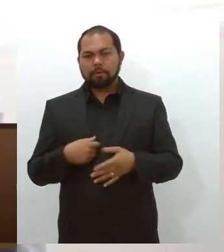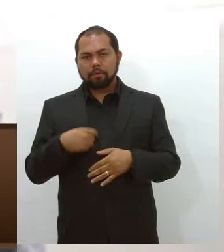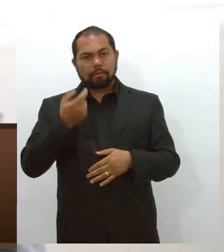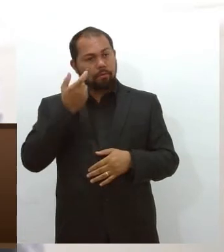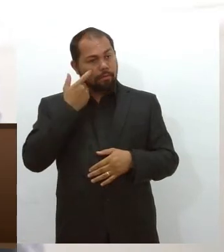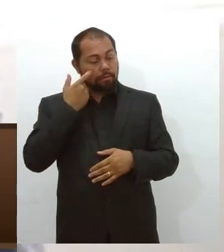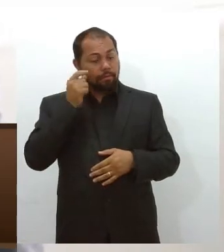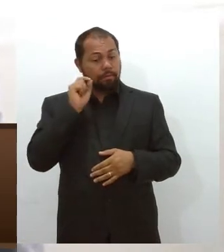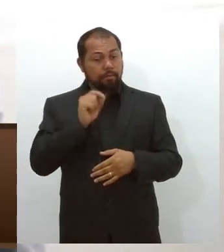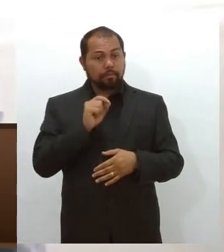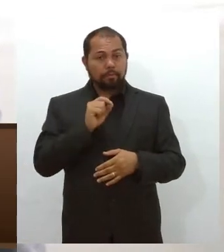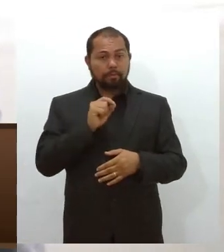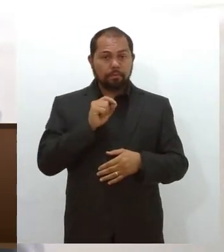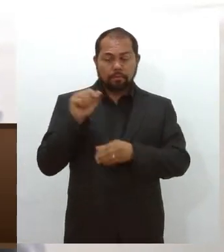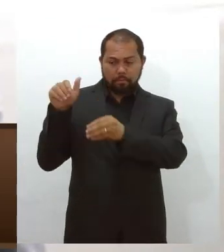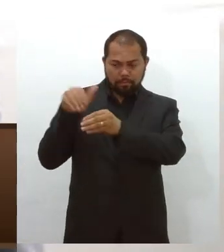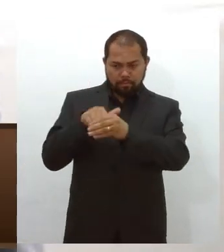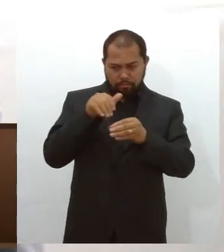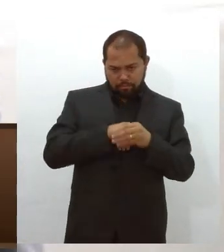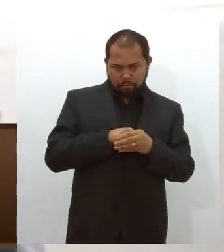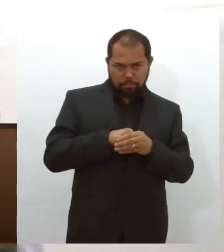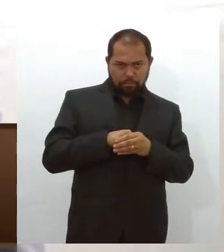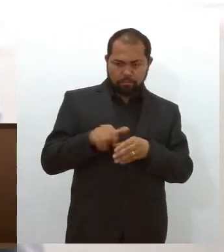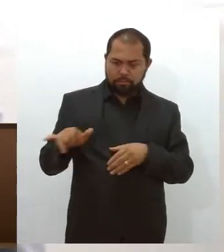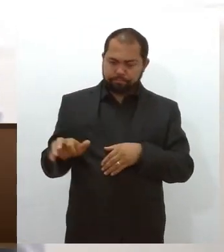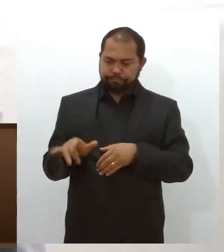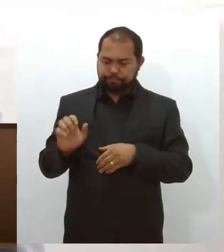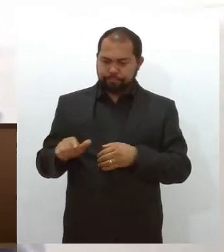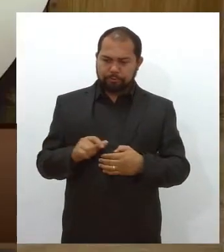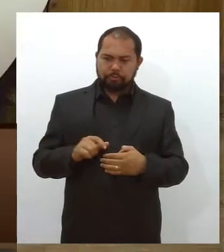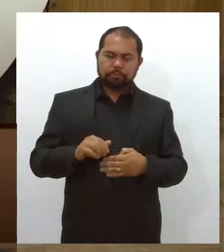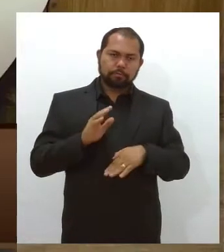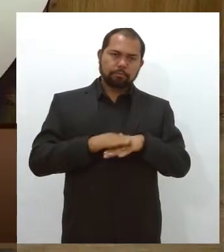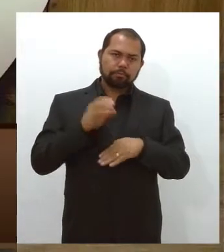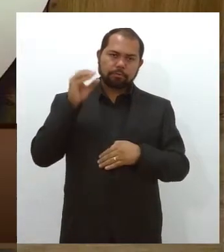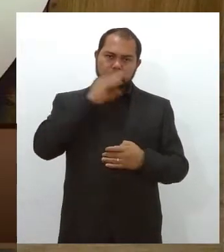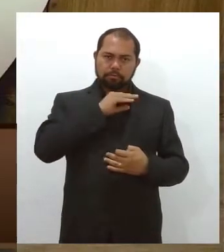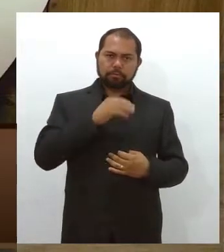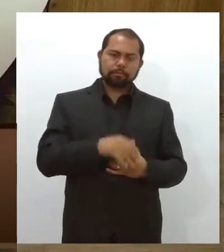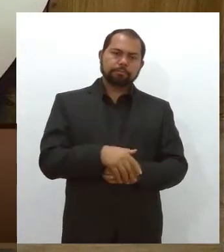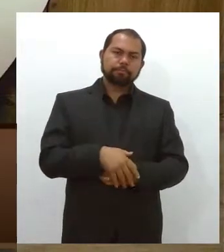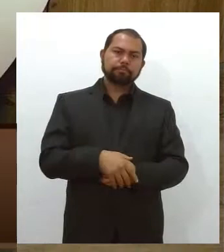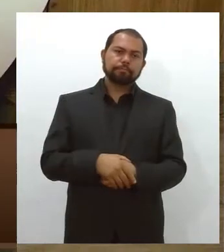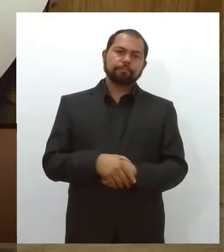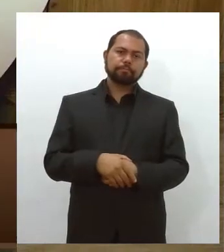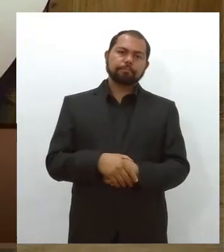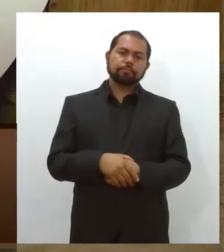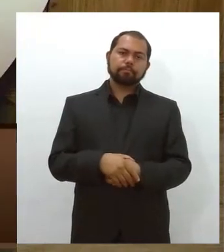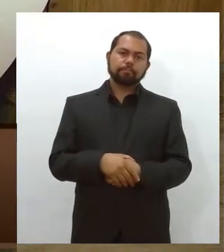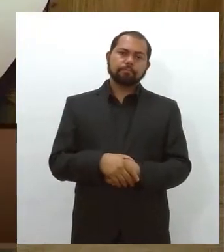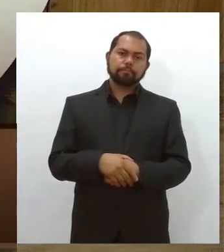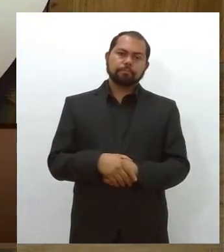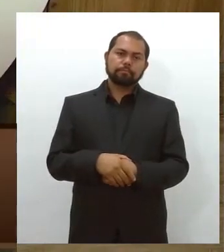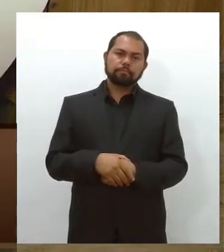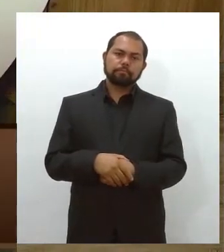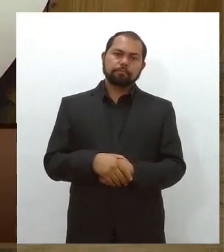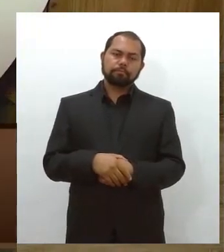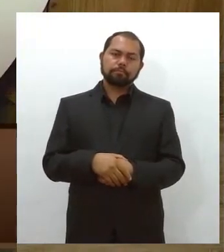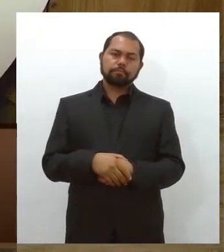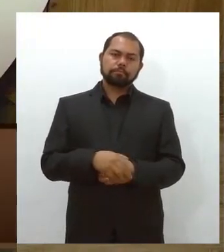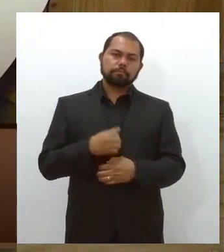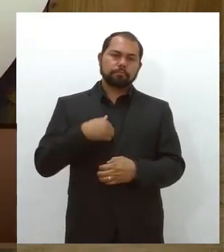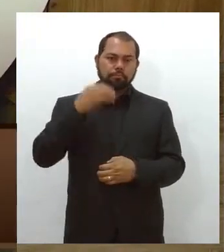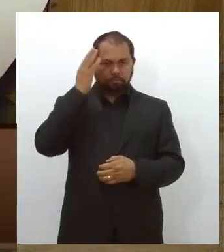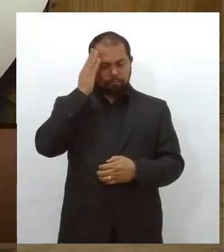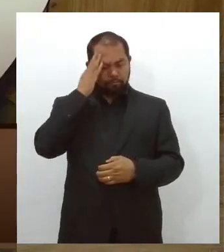votação nessa urna eletrônica nova seja mais rápida. Ô Marcelo, a gente sabe que vai ser eleição geral, que